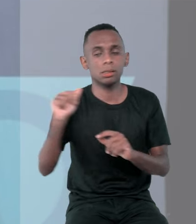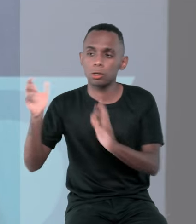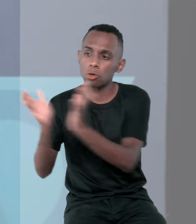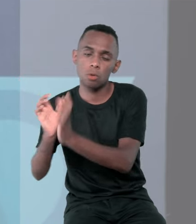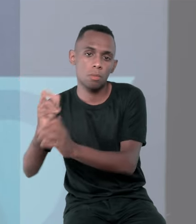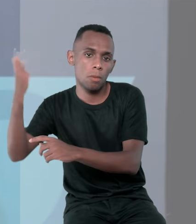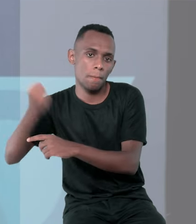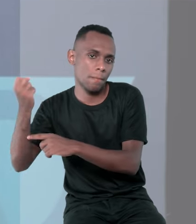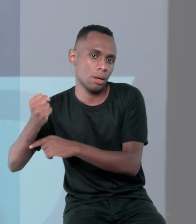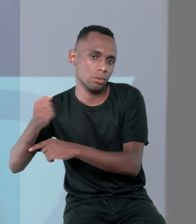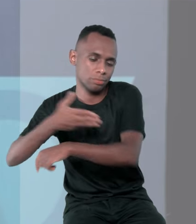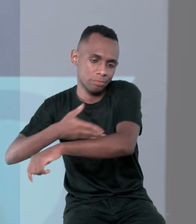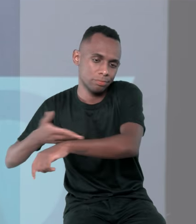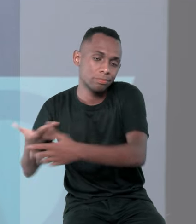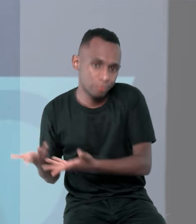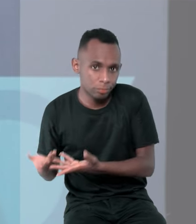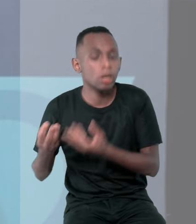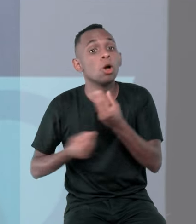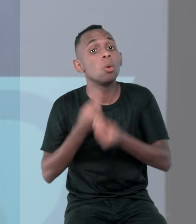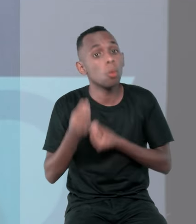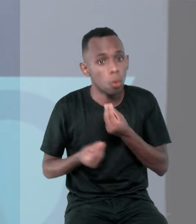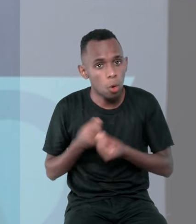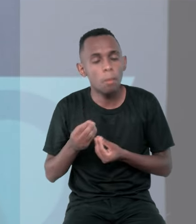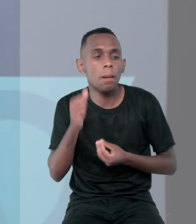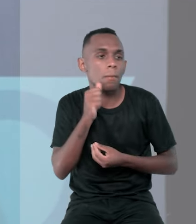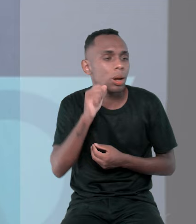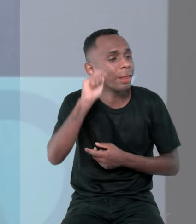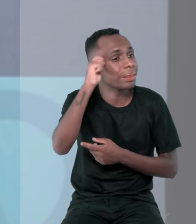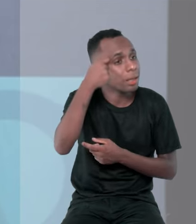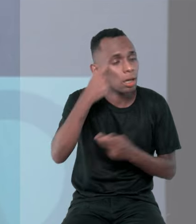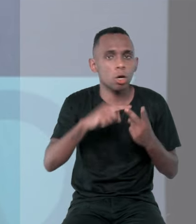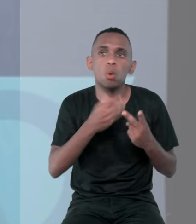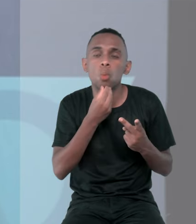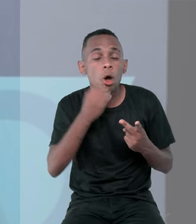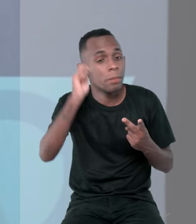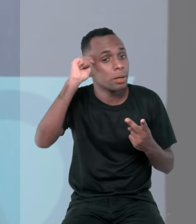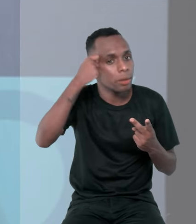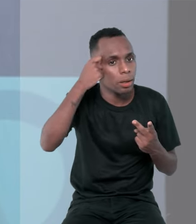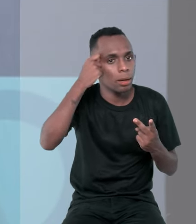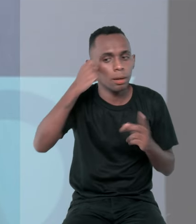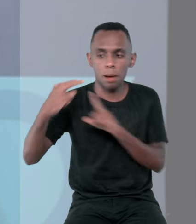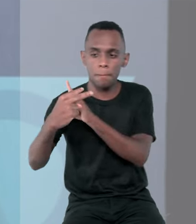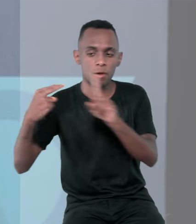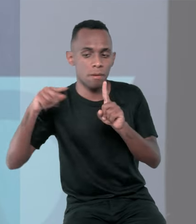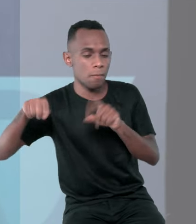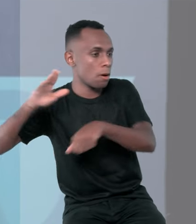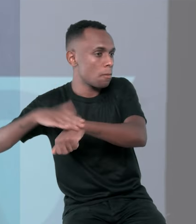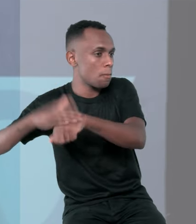É isso que está ali. Né? Ou seja, como... A mulher negra, como o homem negro, é visto pela